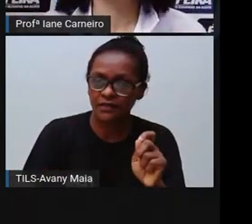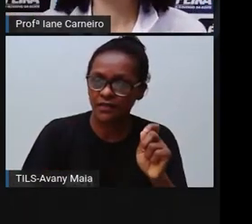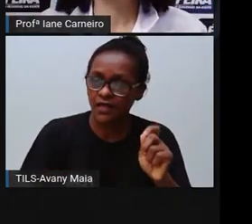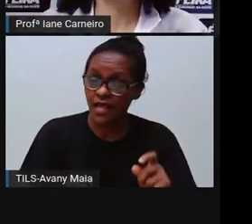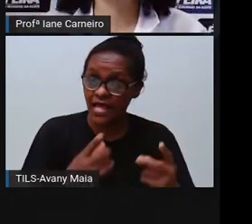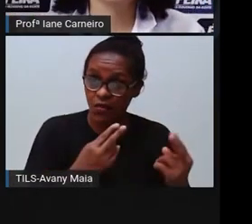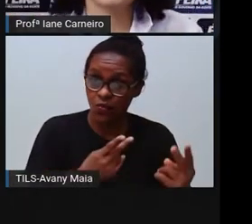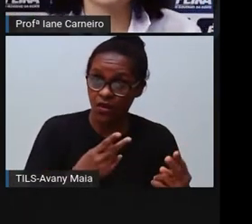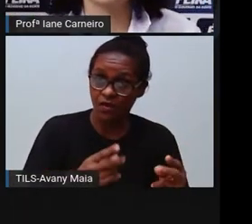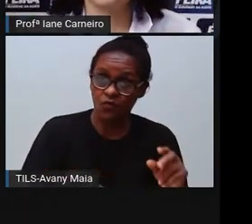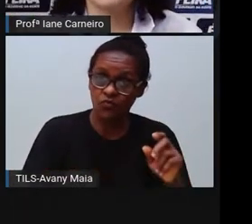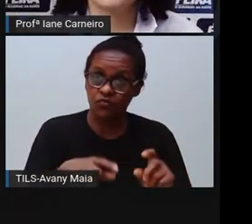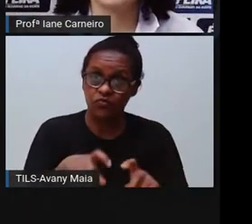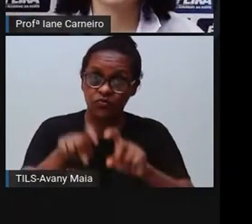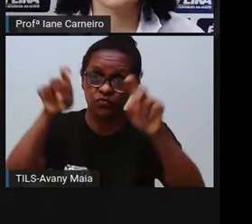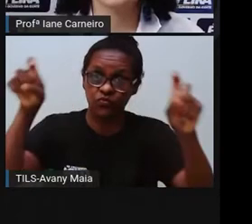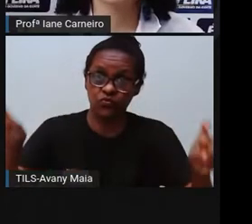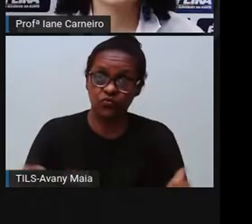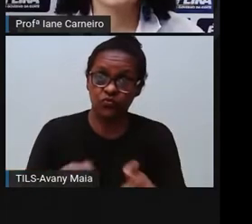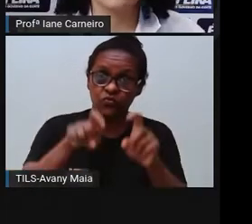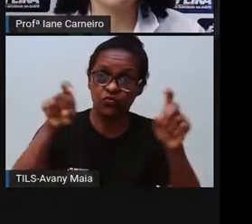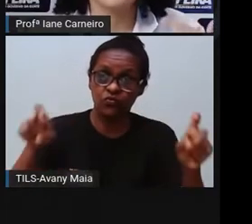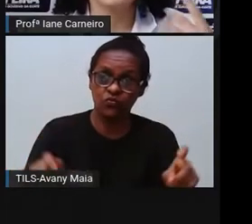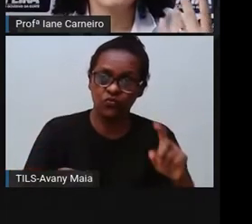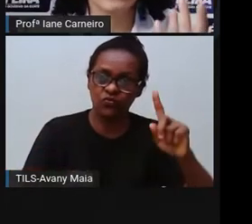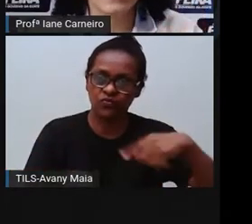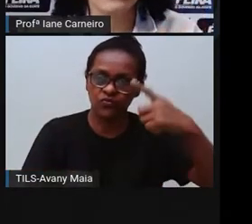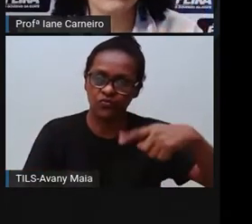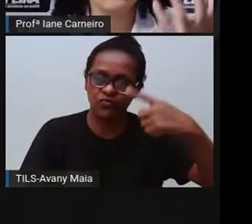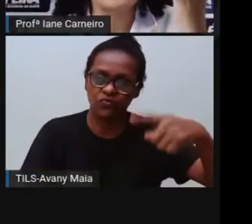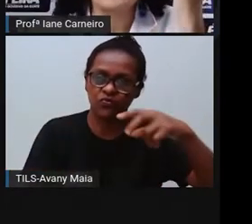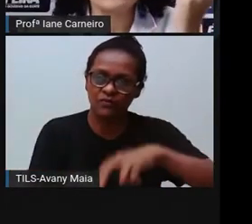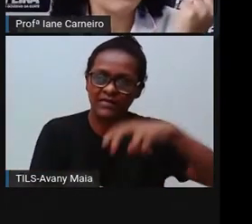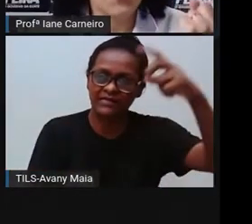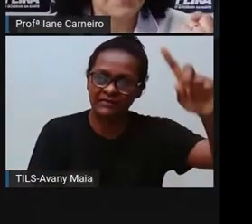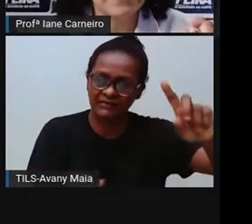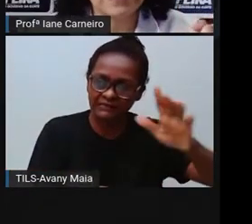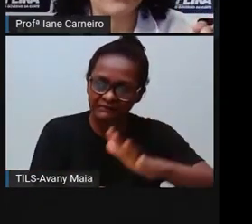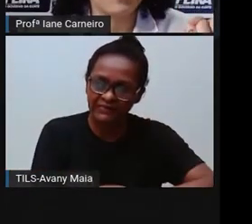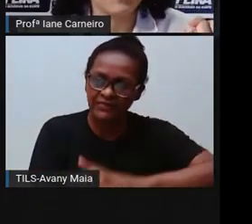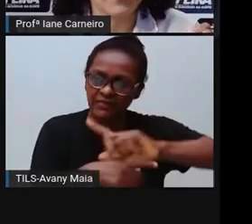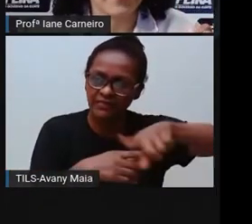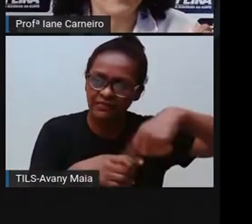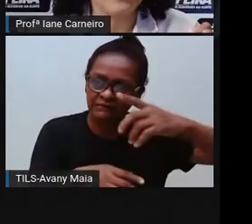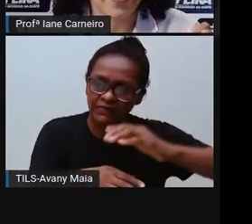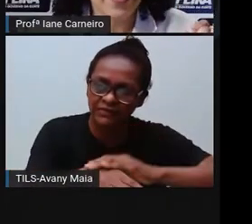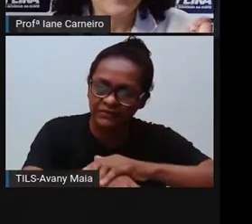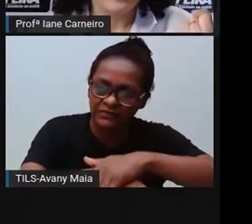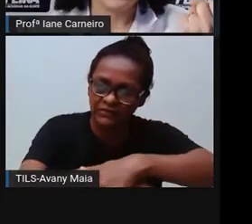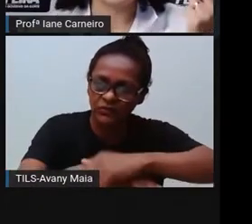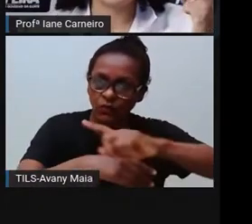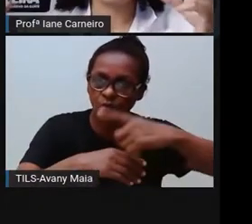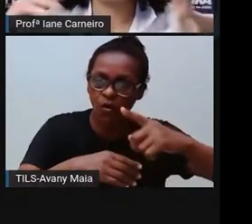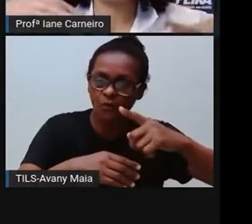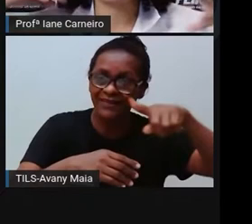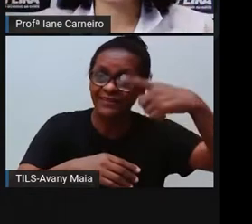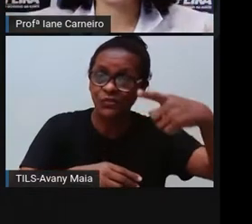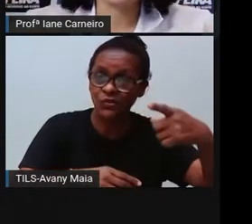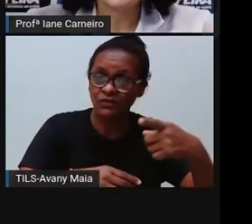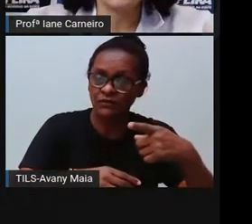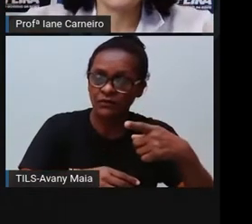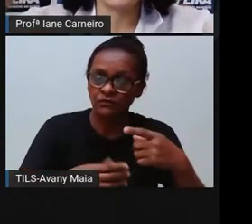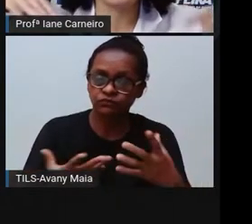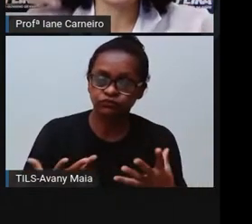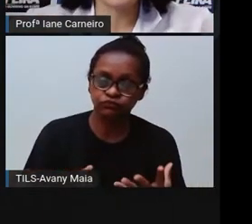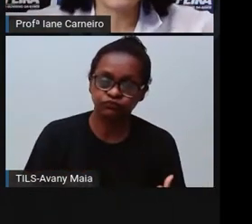computador, que no final do dia ele começa a ficar mais lento com tanta informação na memória, né? Então imagine, você viu